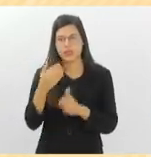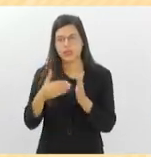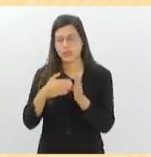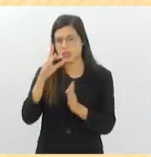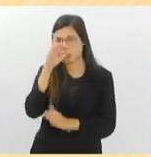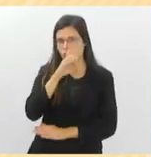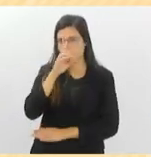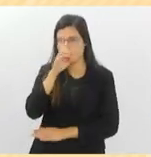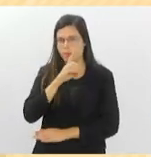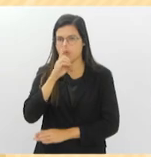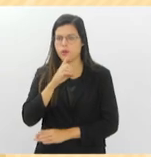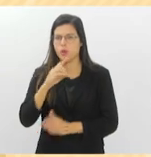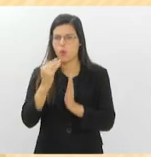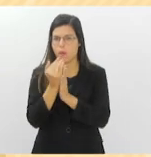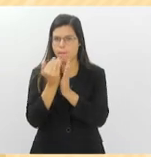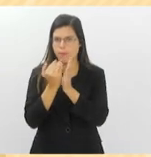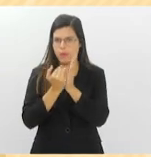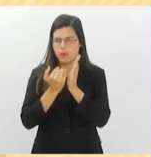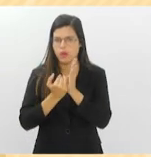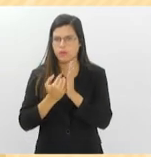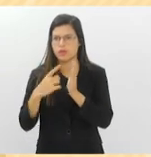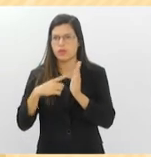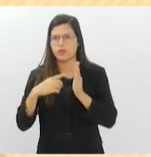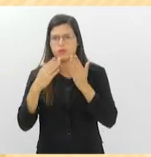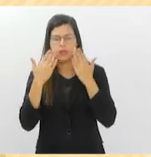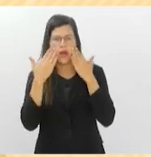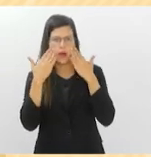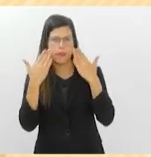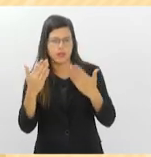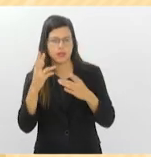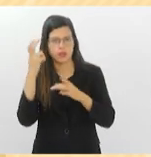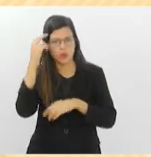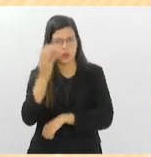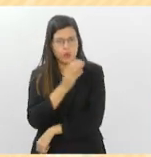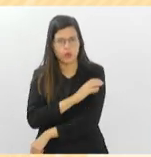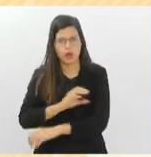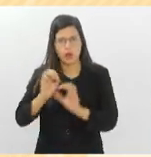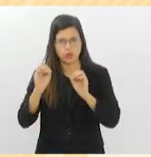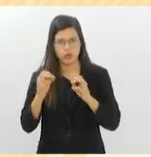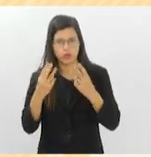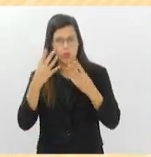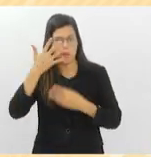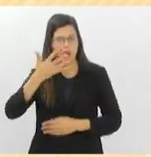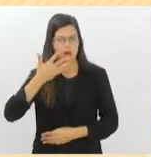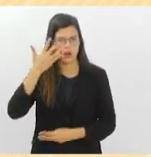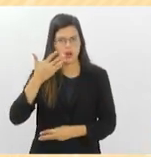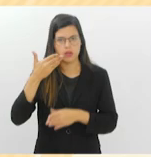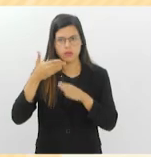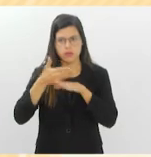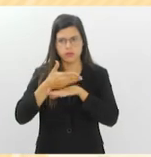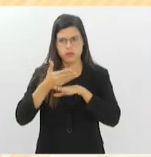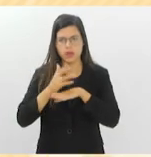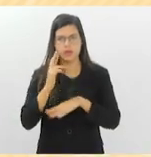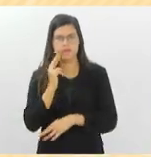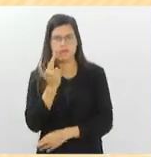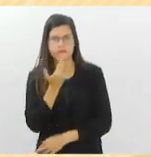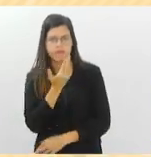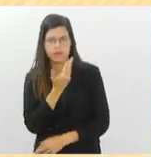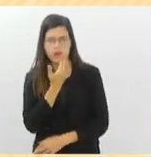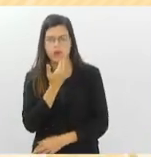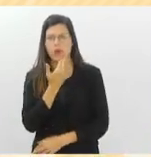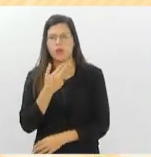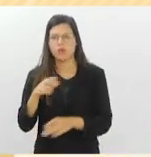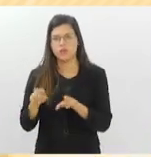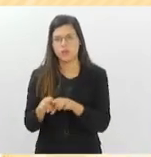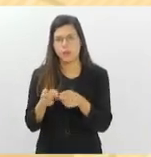domingo com programação que inclui apresentações culturais shows palestras participação de restaurantes da região e a